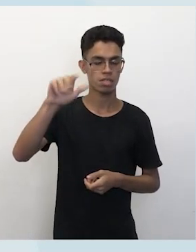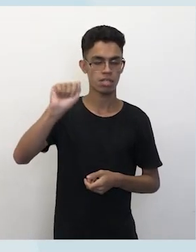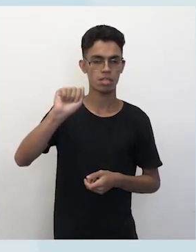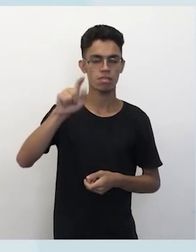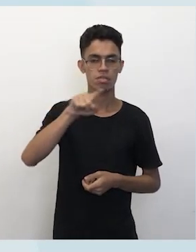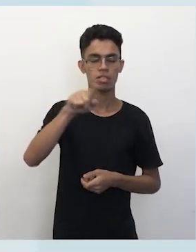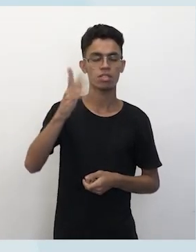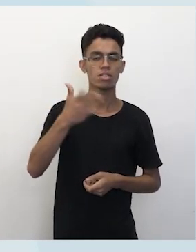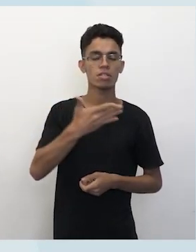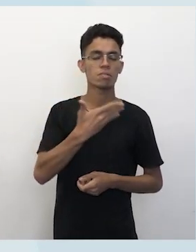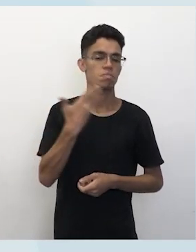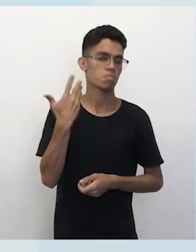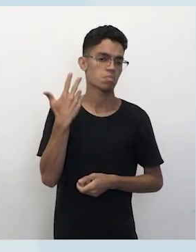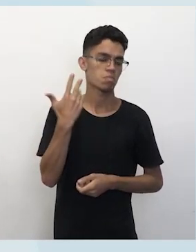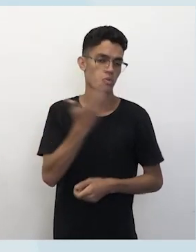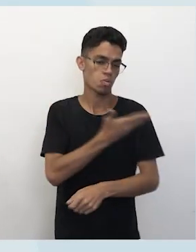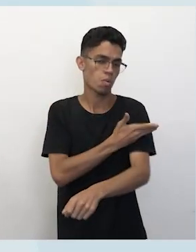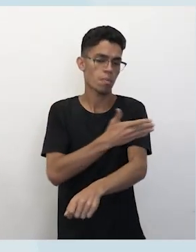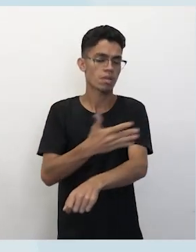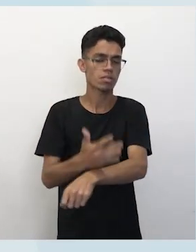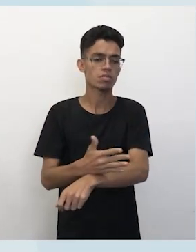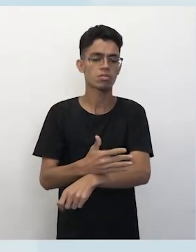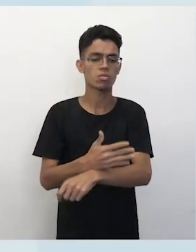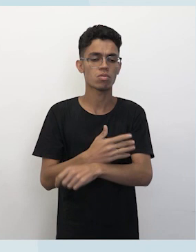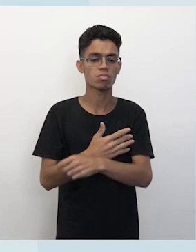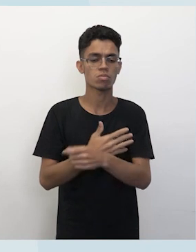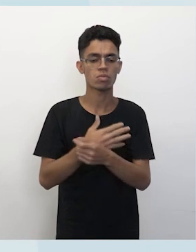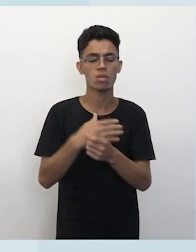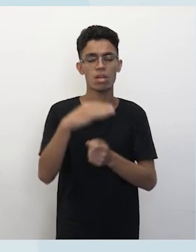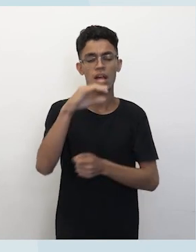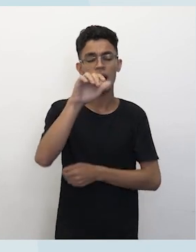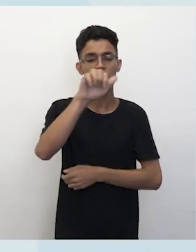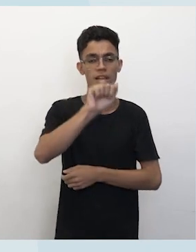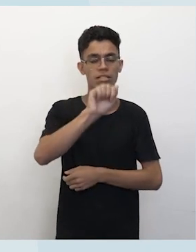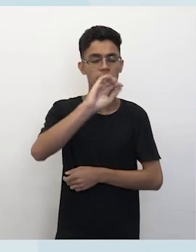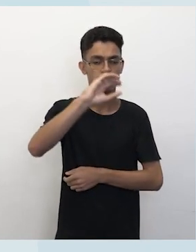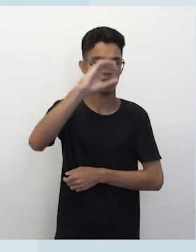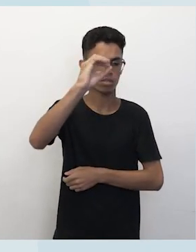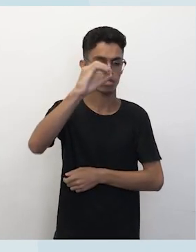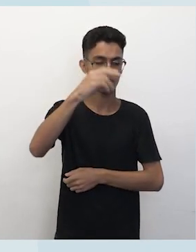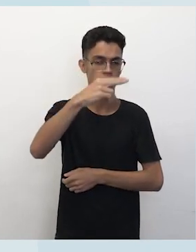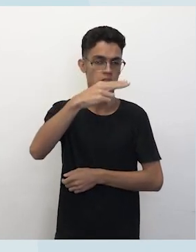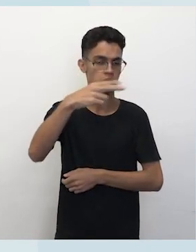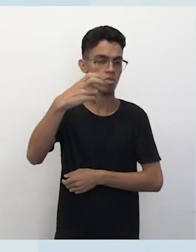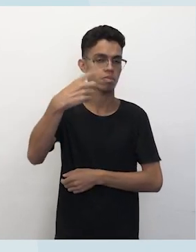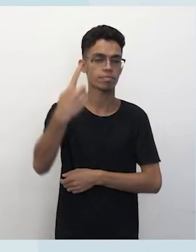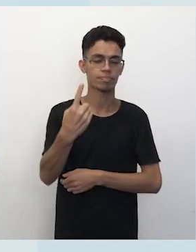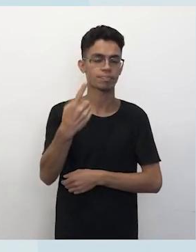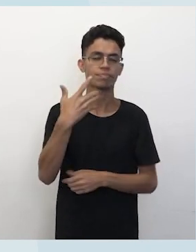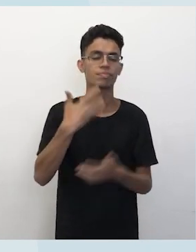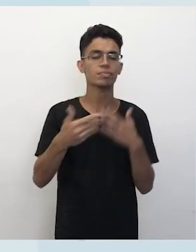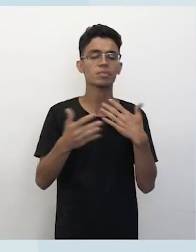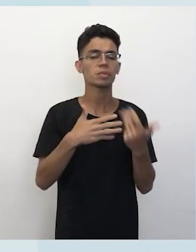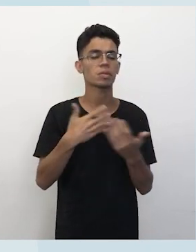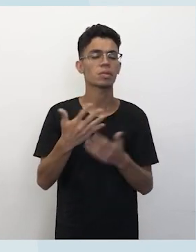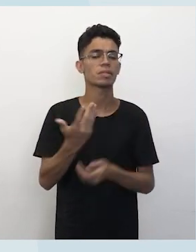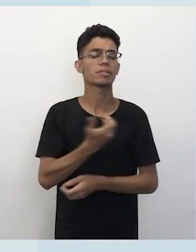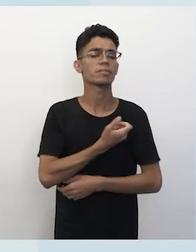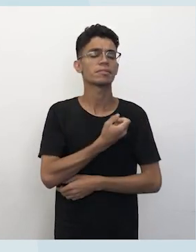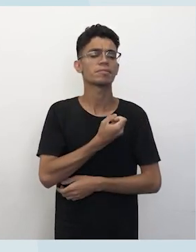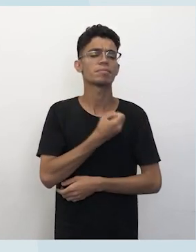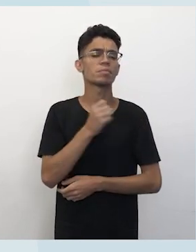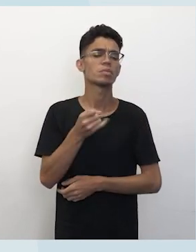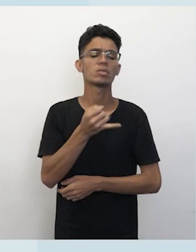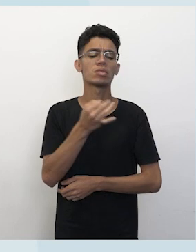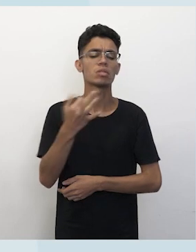a zero é igual a 1, tá? Esse A aqui, ele assume o valor de variável, pode ser qualquer valor, e numericamente aqui eu também